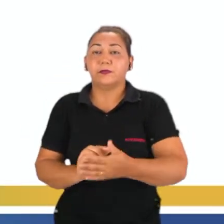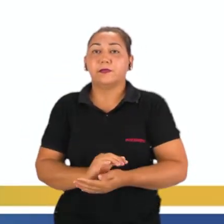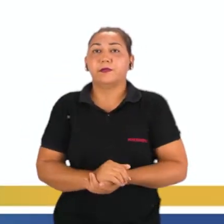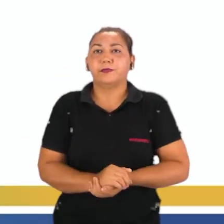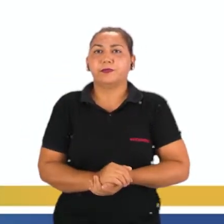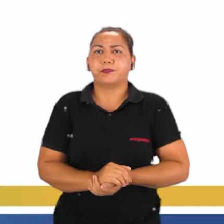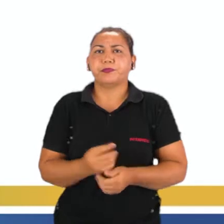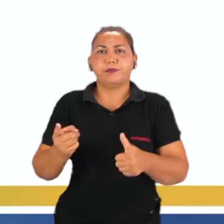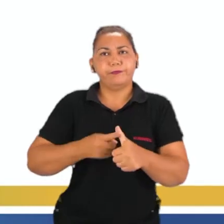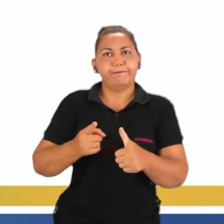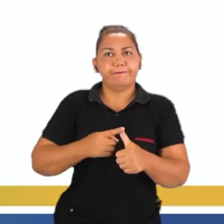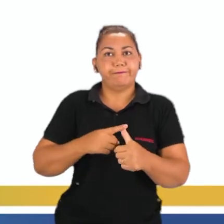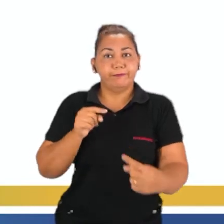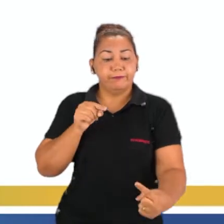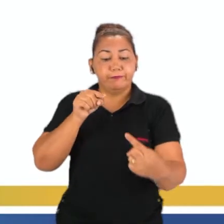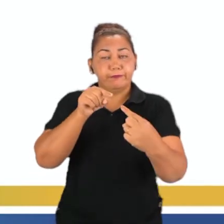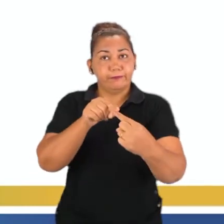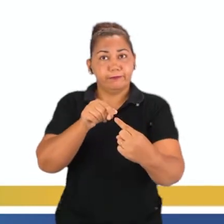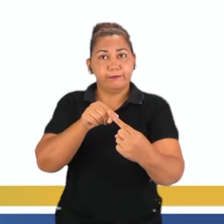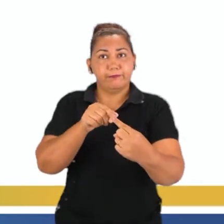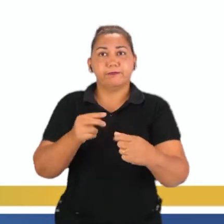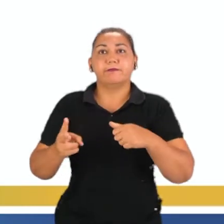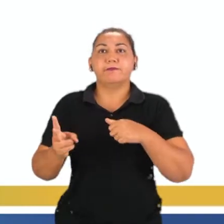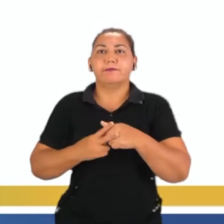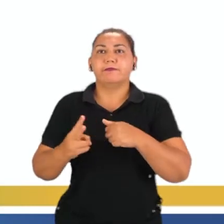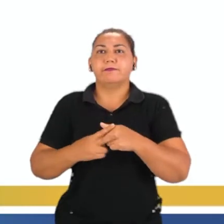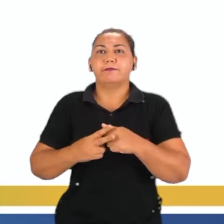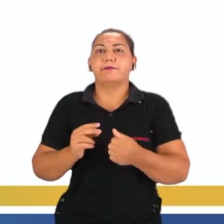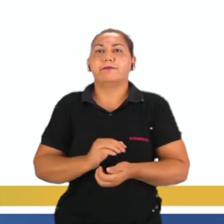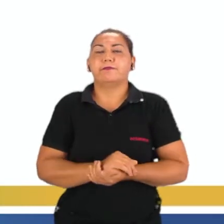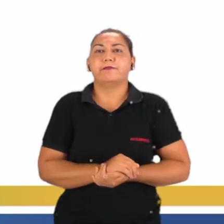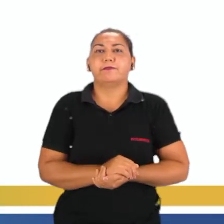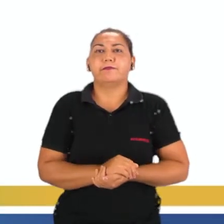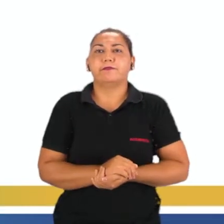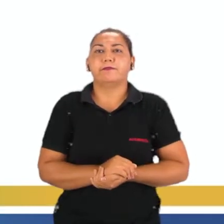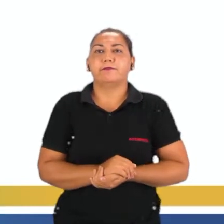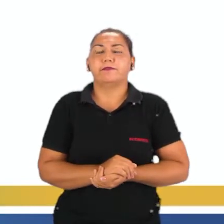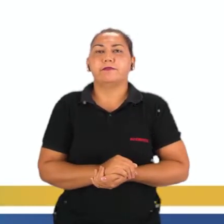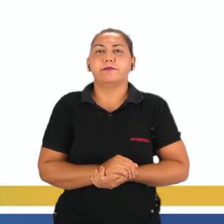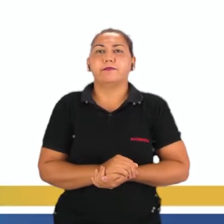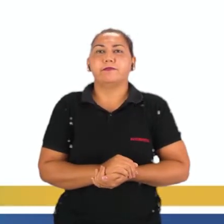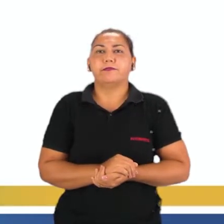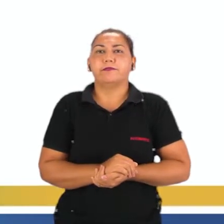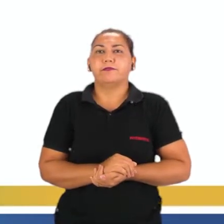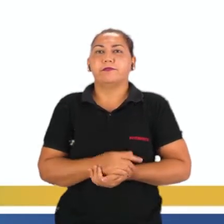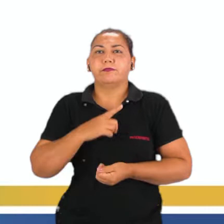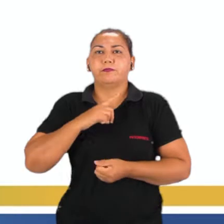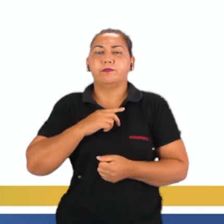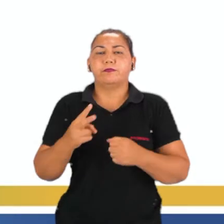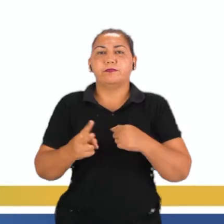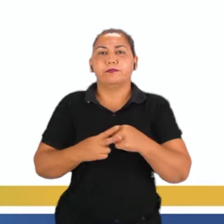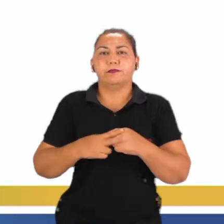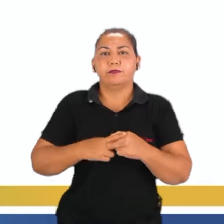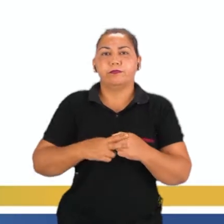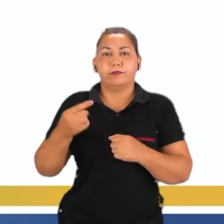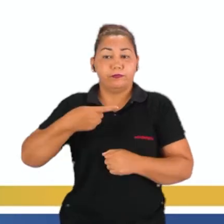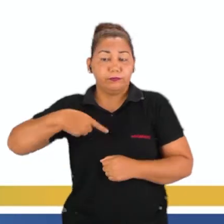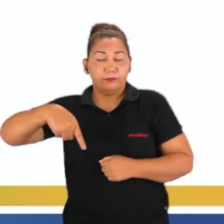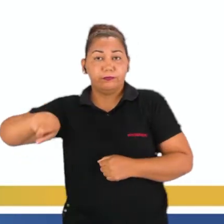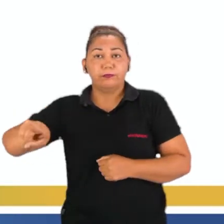primeiramente, identificamos o verbo. Neste caso, nós temos o verbo ir, que está conjugado